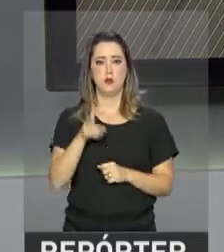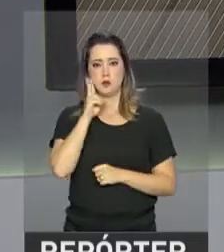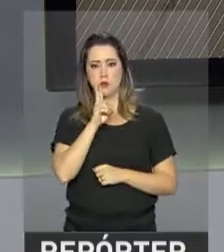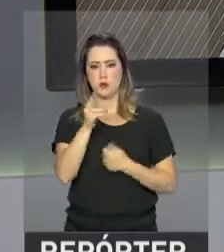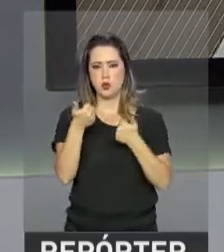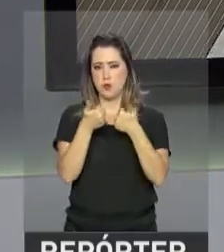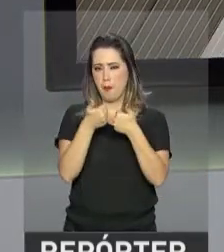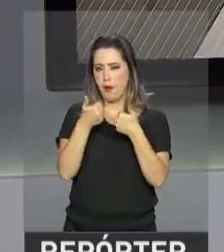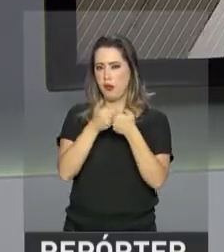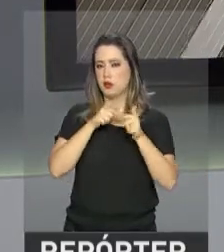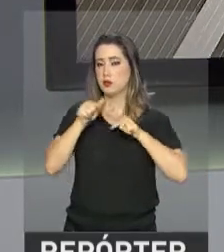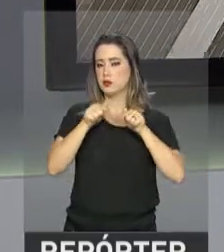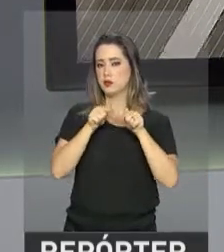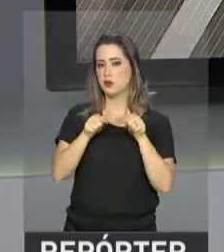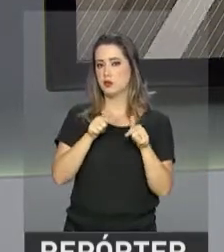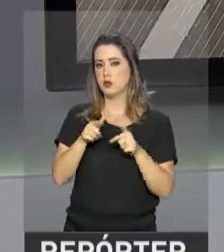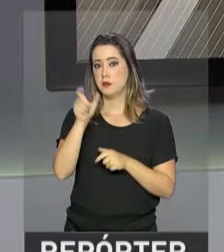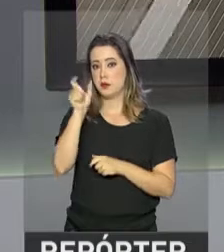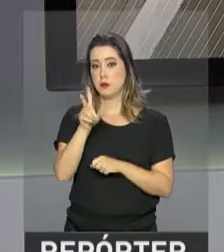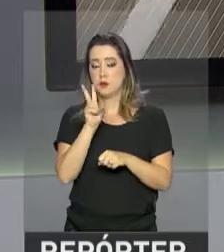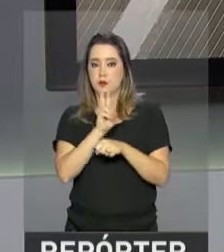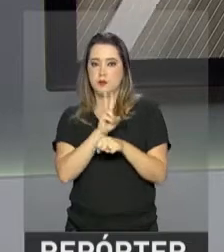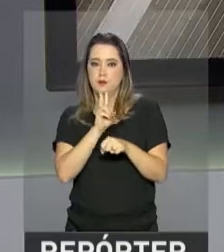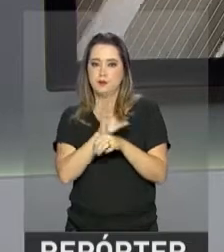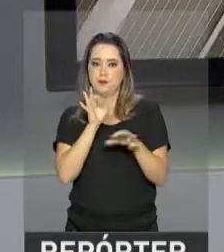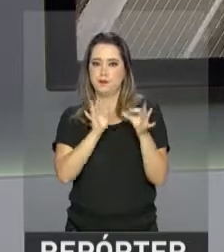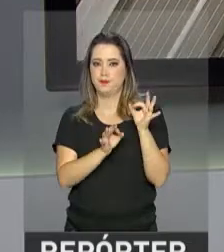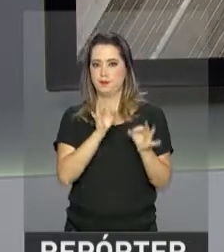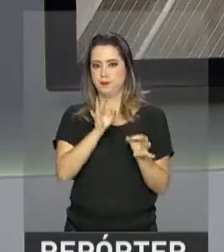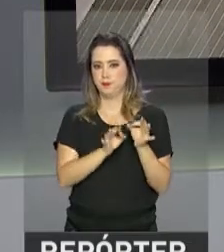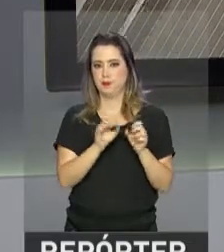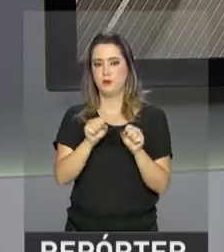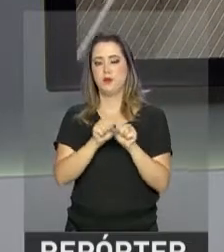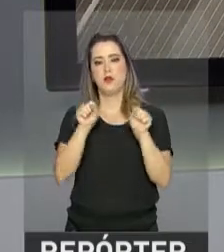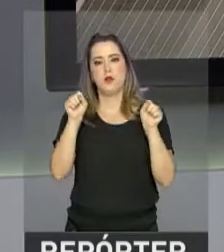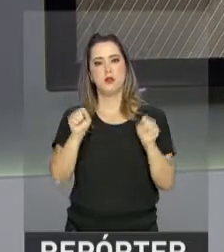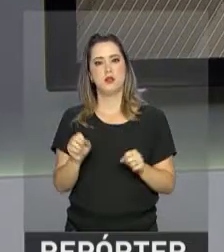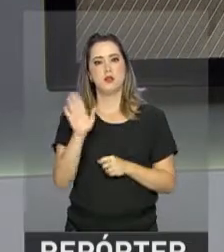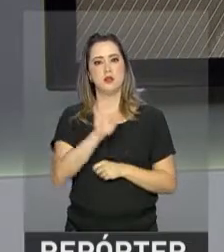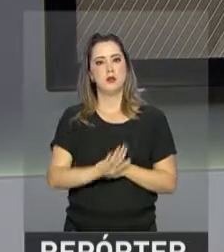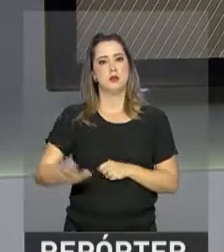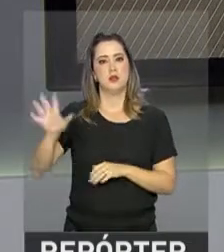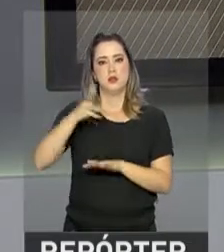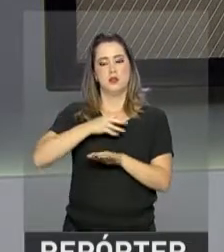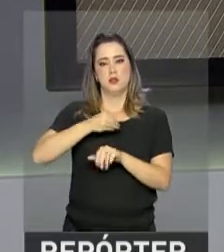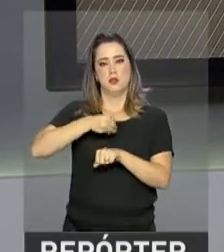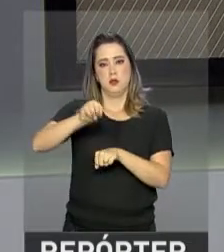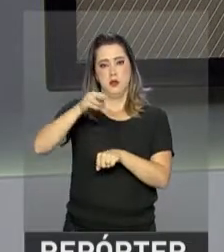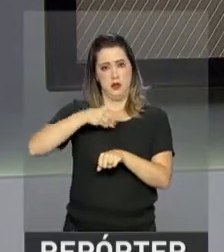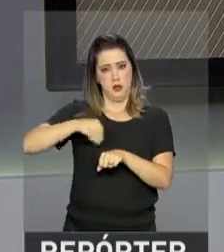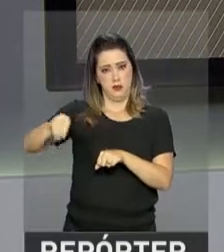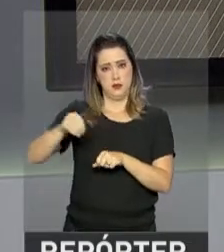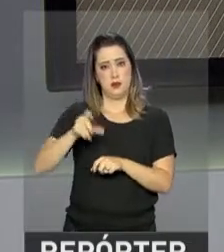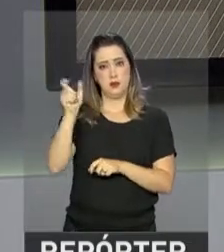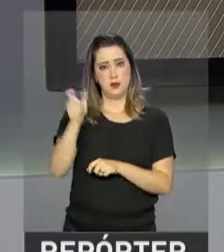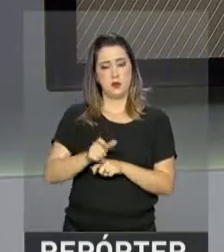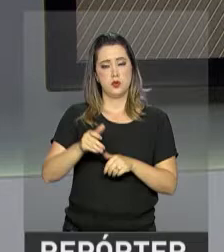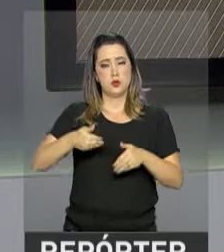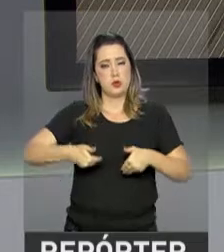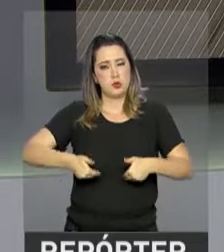das ações de quem está sob proteção da justiça o sistema nacional de informações de vítimas e testemunhas